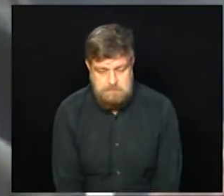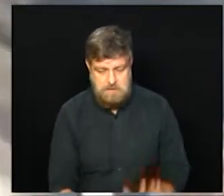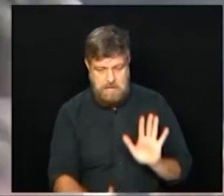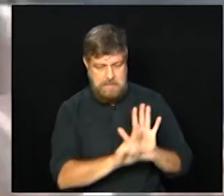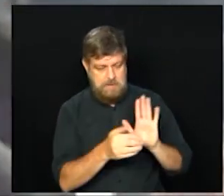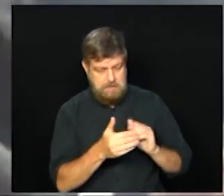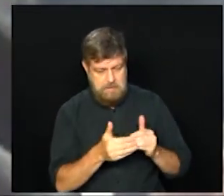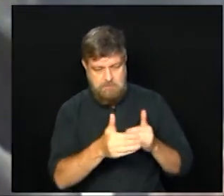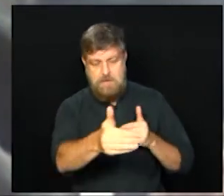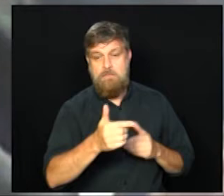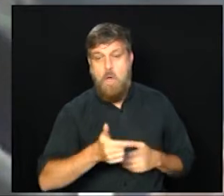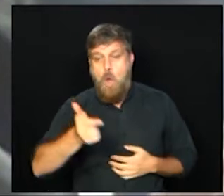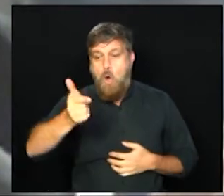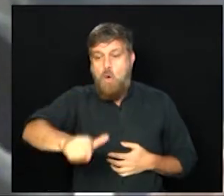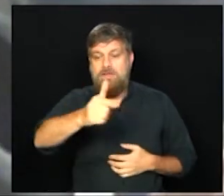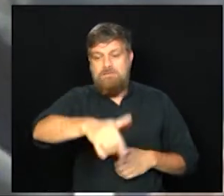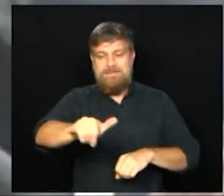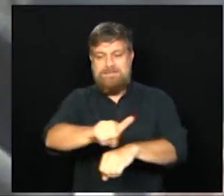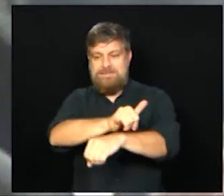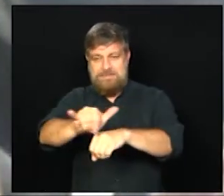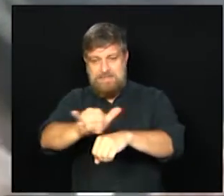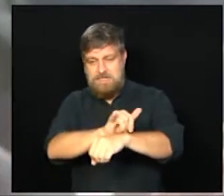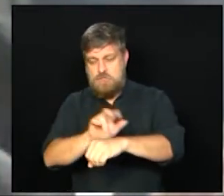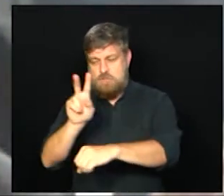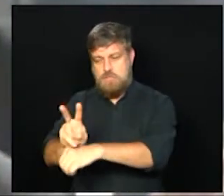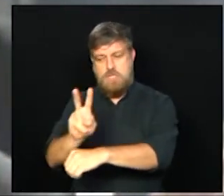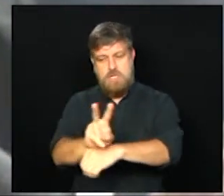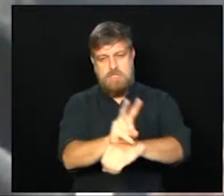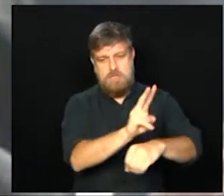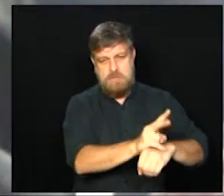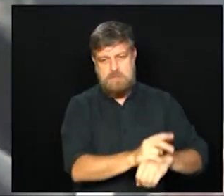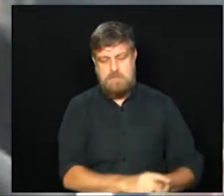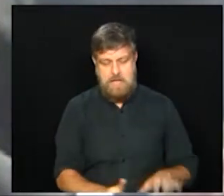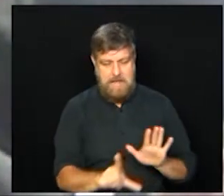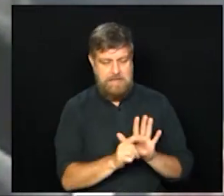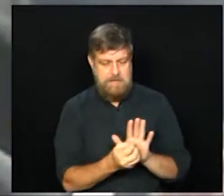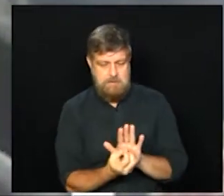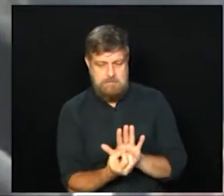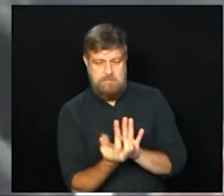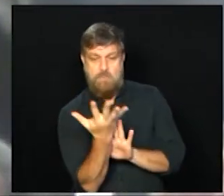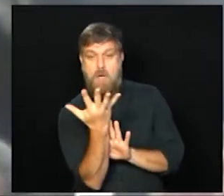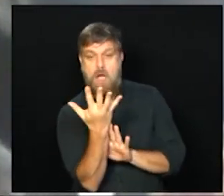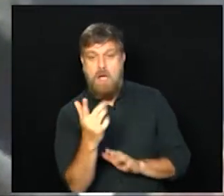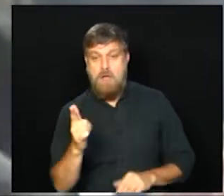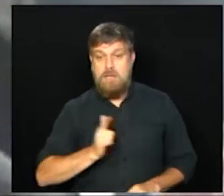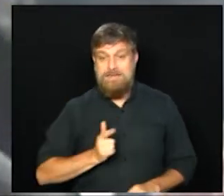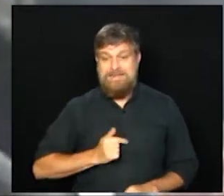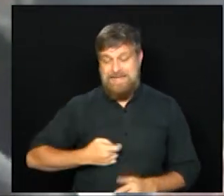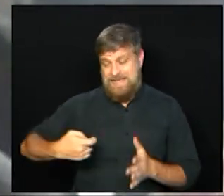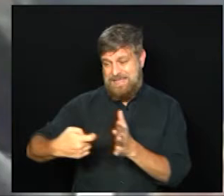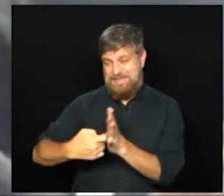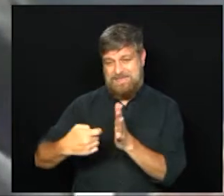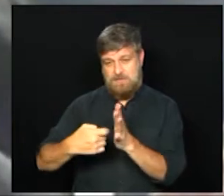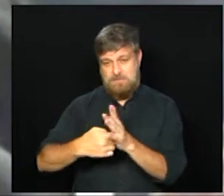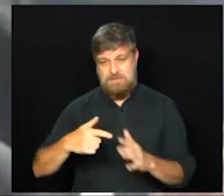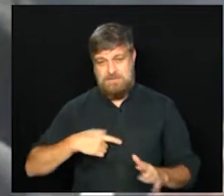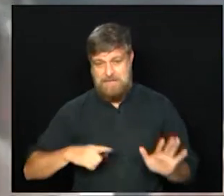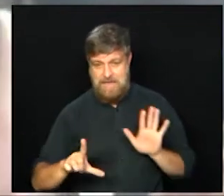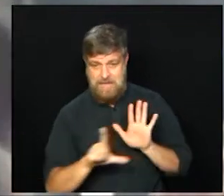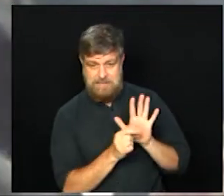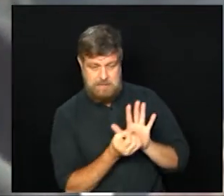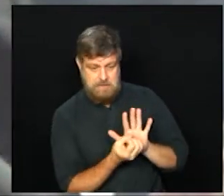vai nascendo outros mecanismos de proteção, outros mecanismos de denúncia, outros mecanismos